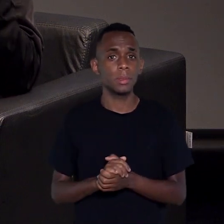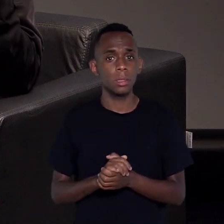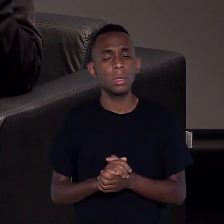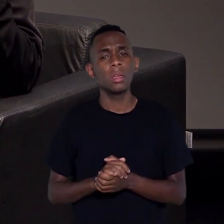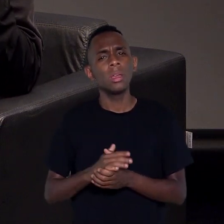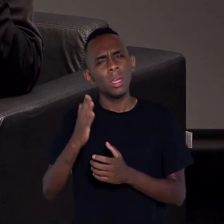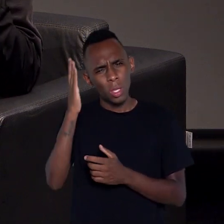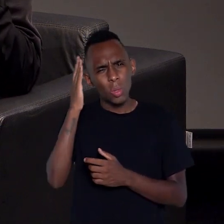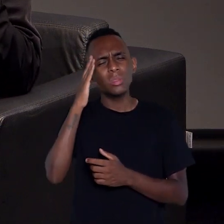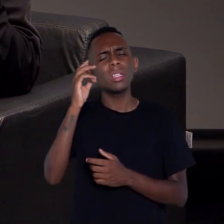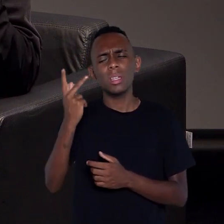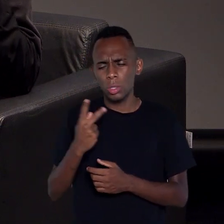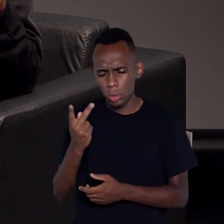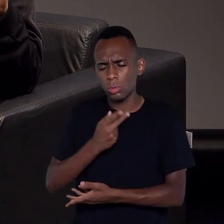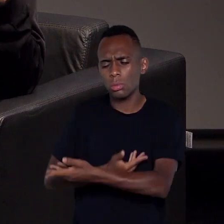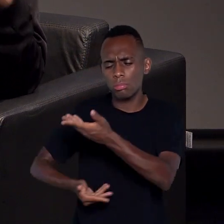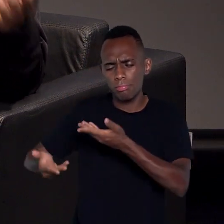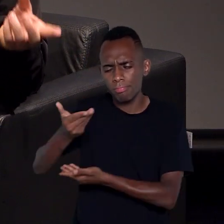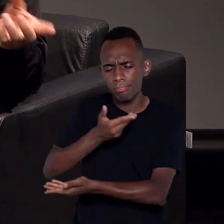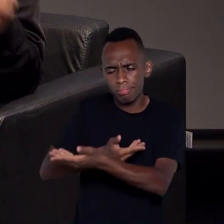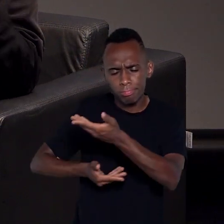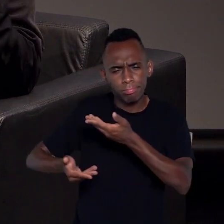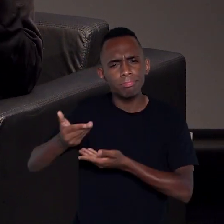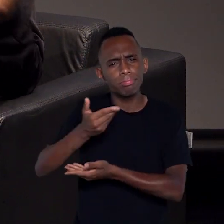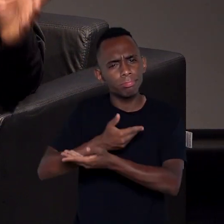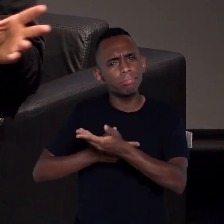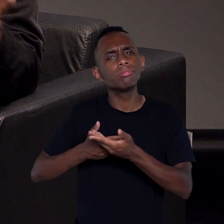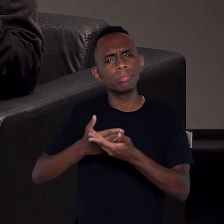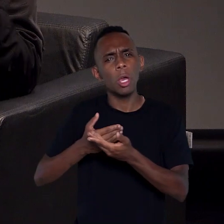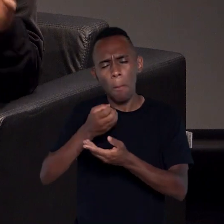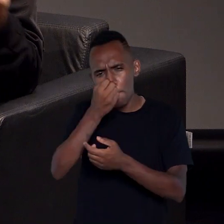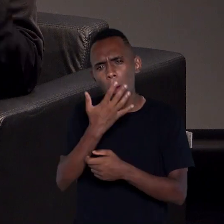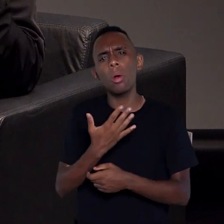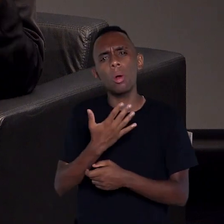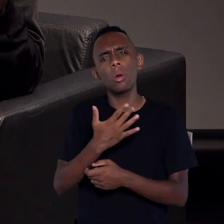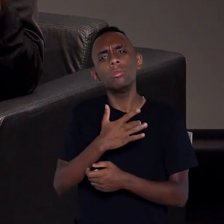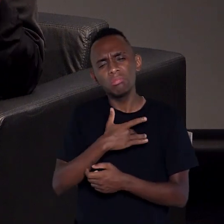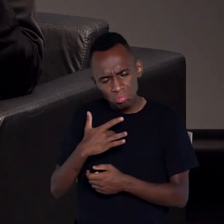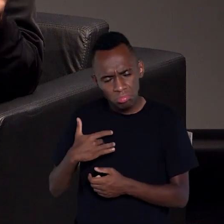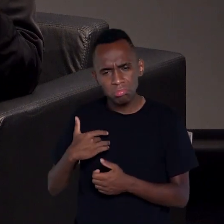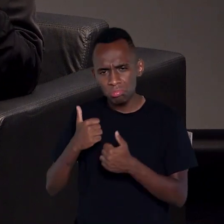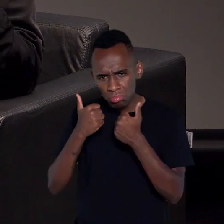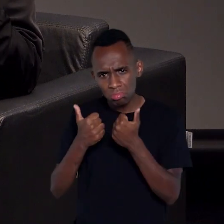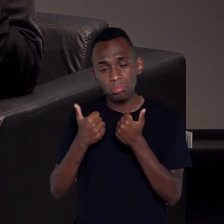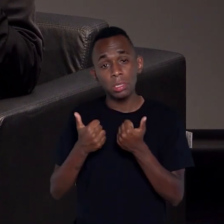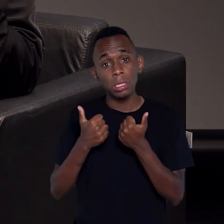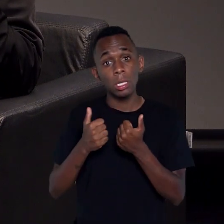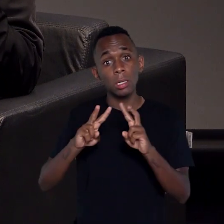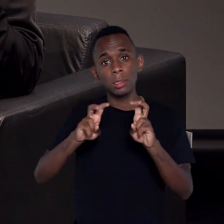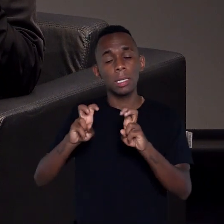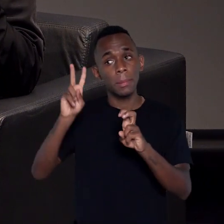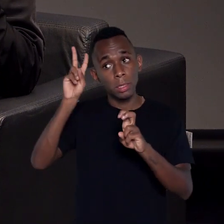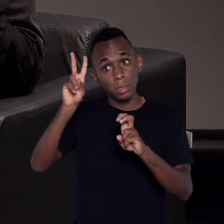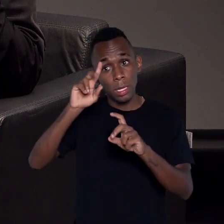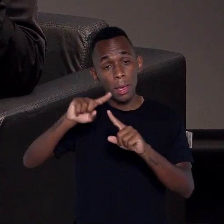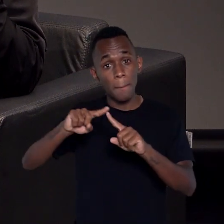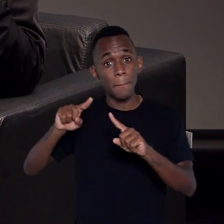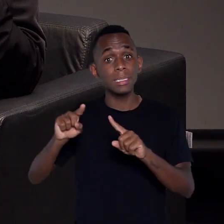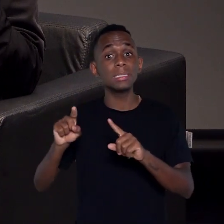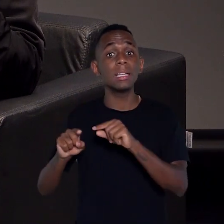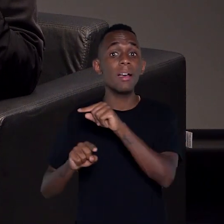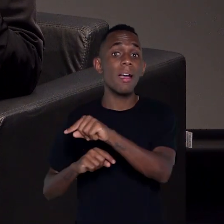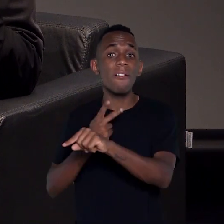gente teve um debate saudável, não foi um debate ofensivo, não é um debate saudável sobre a história, mas ela